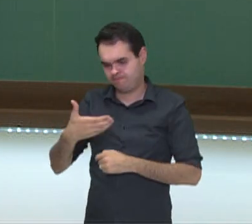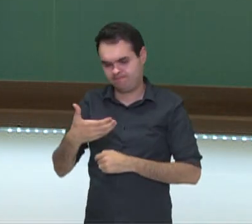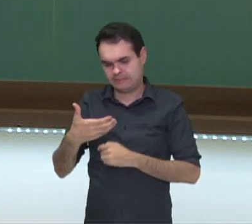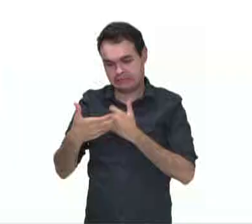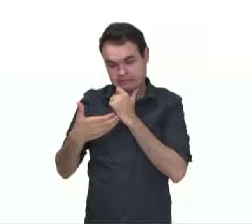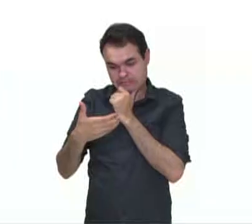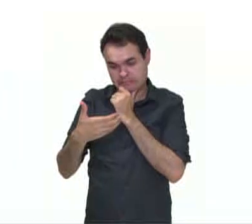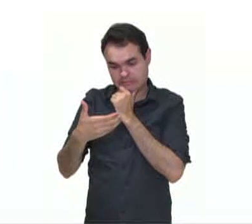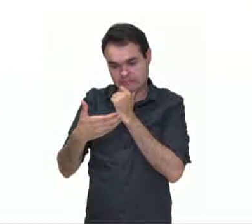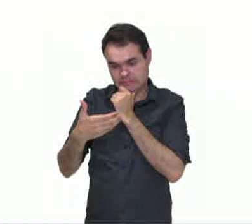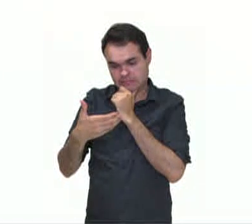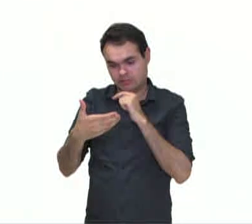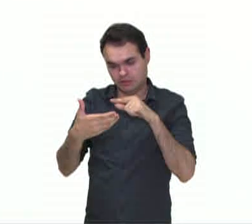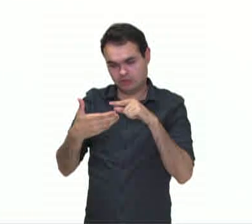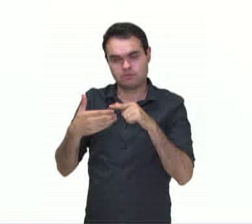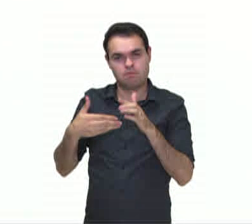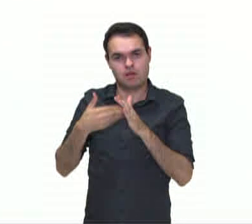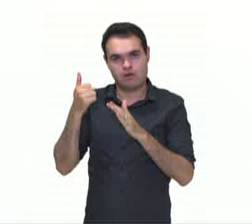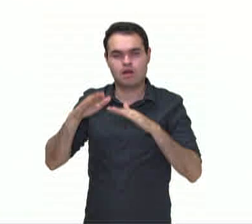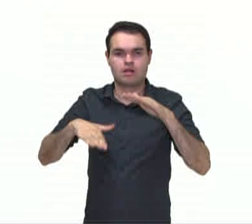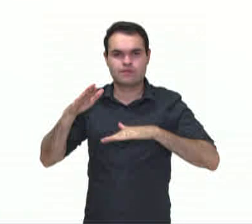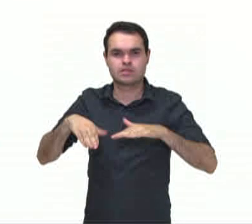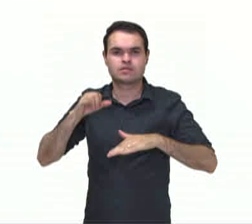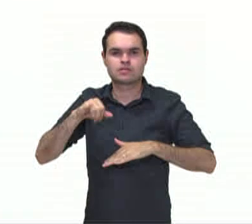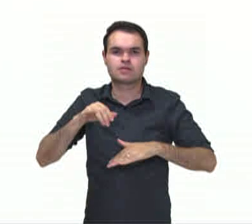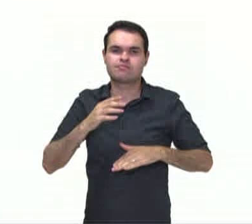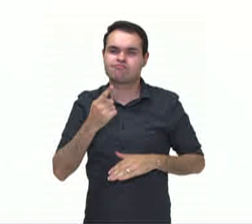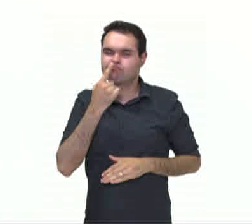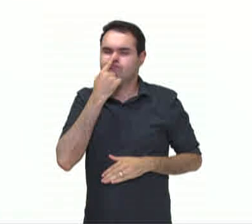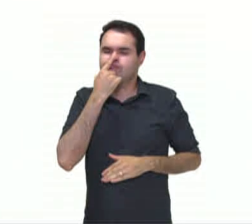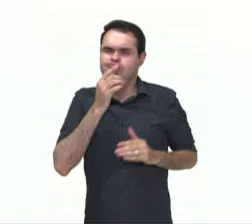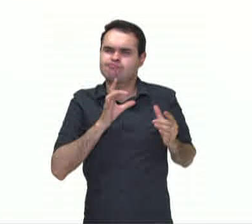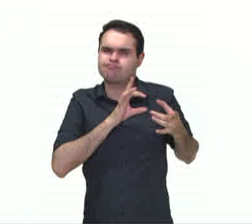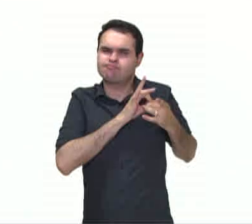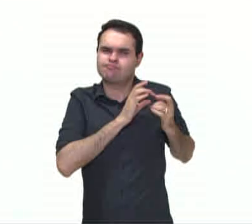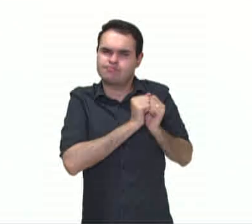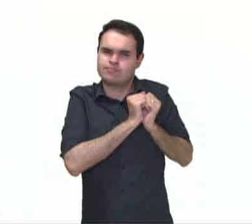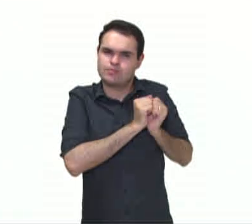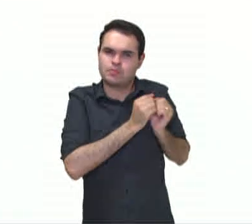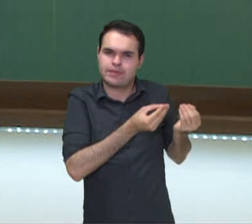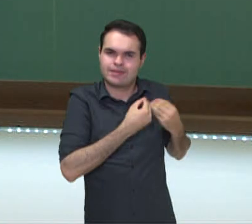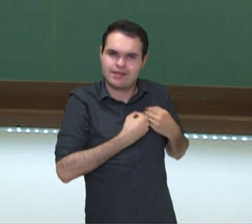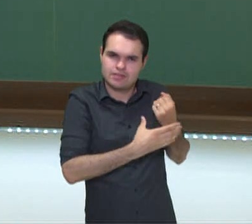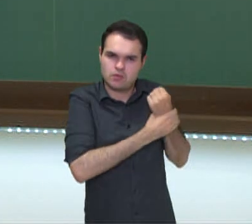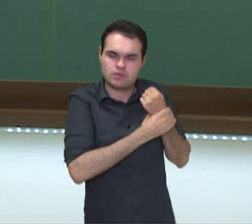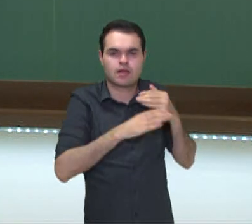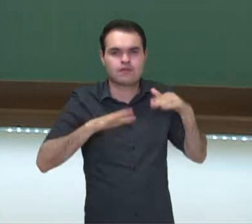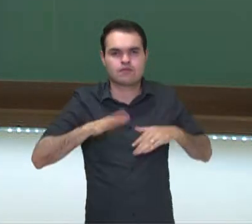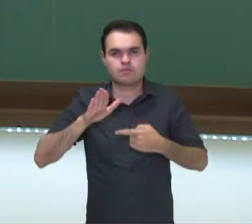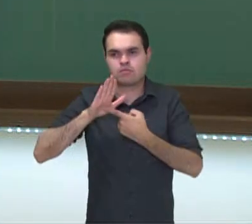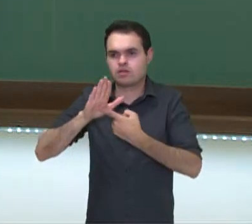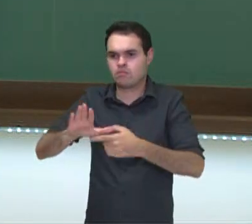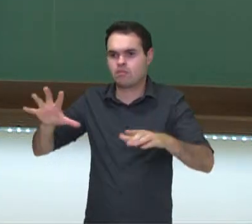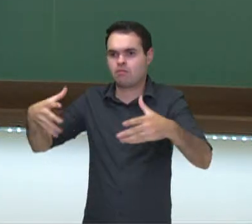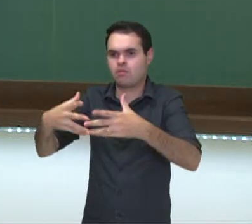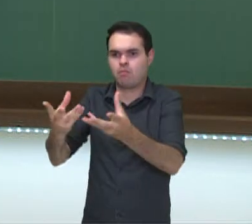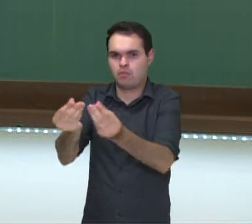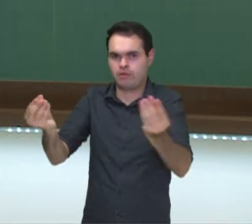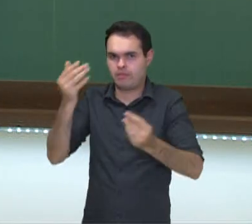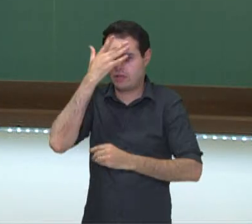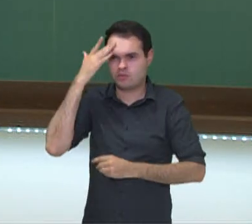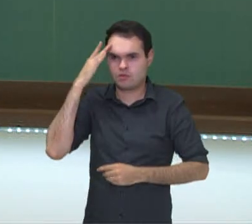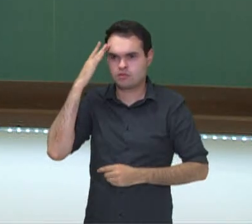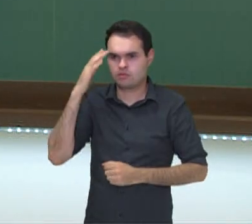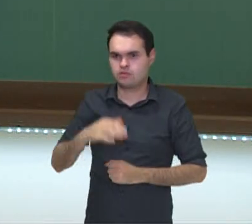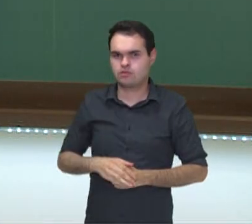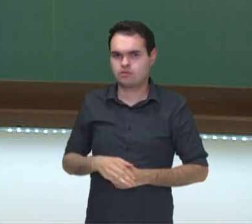de falar, foque naquelas pessoas que te dão mais segurança. Se você precisa apresentar um trabalho para a turma, não vai ficar